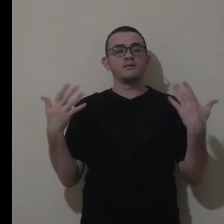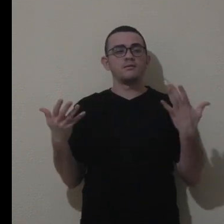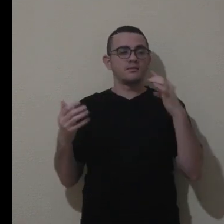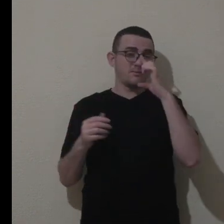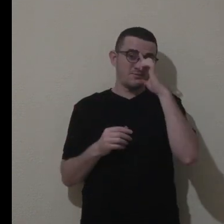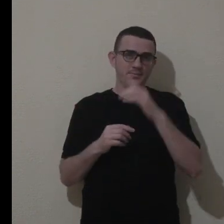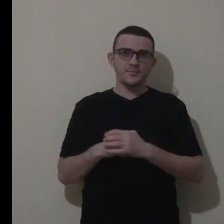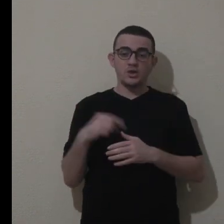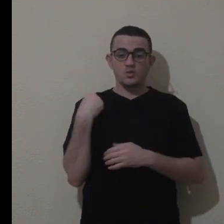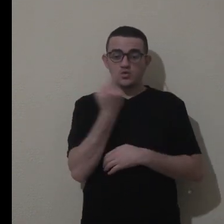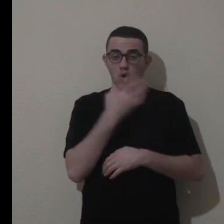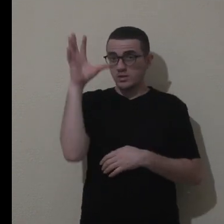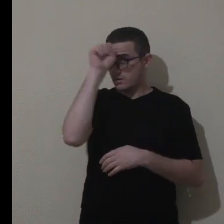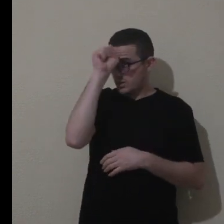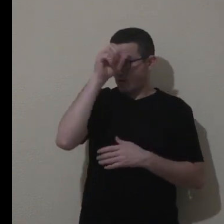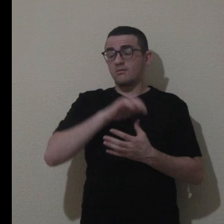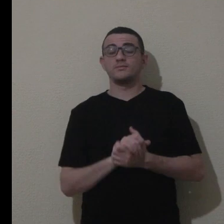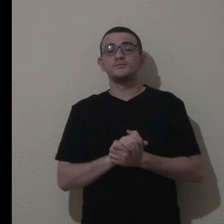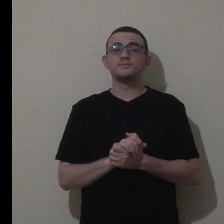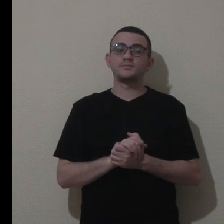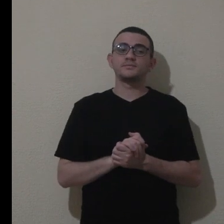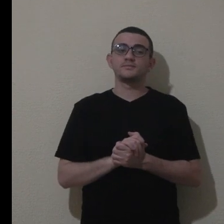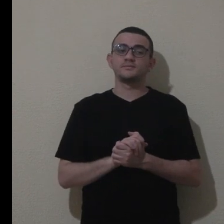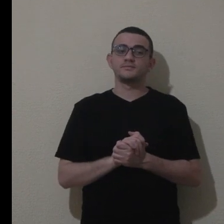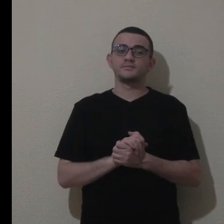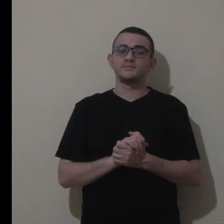Então, nós aprendemos, né,